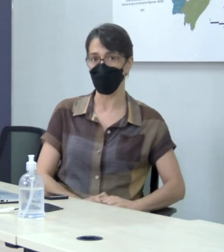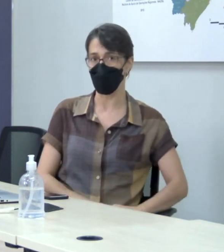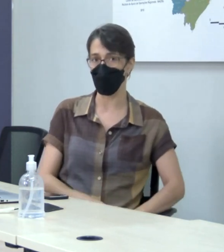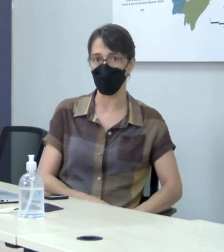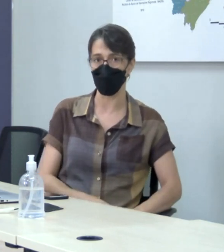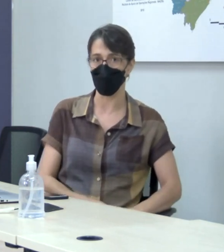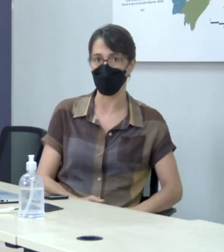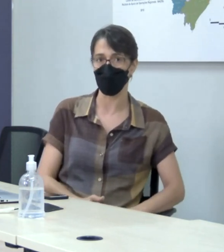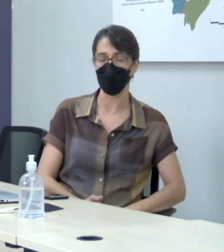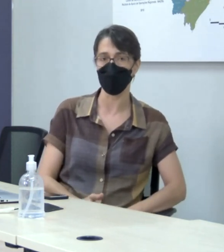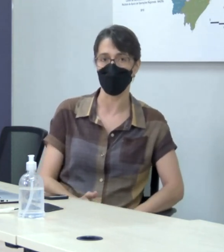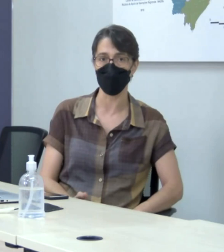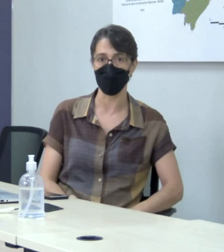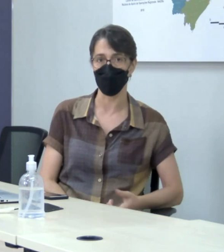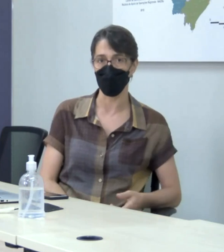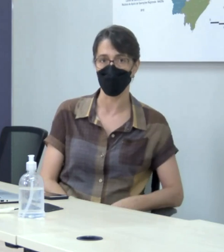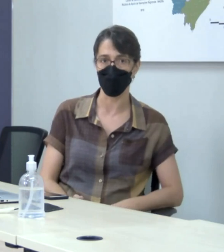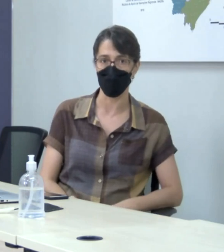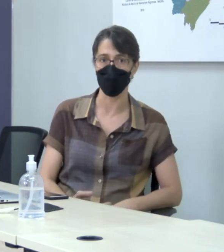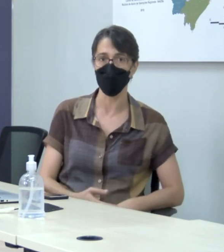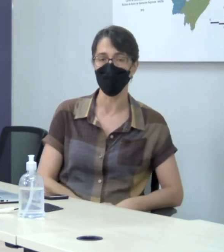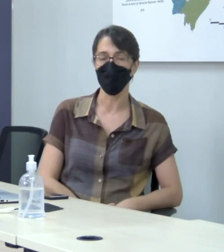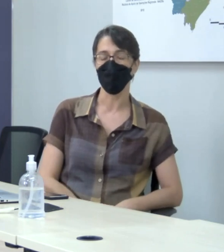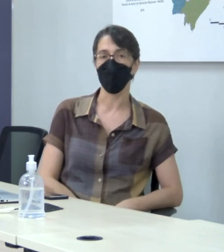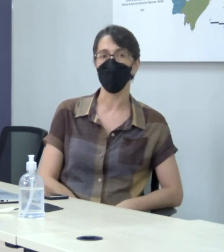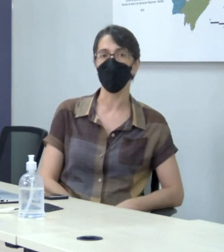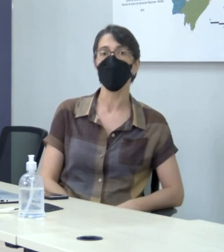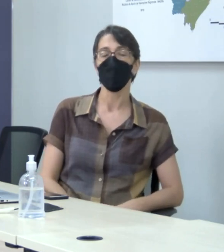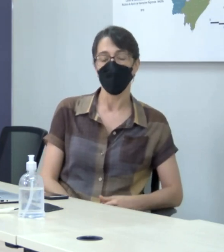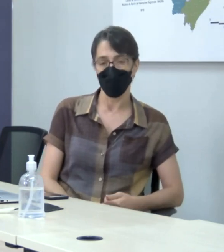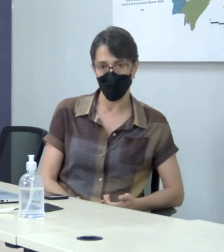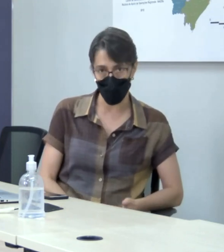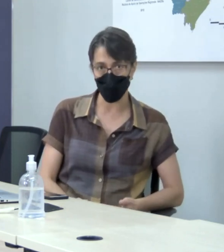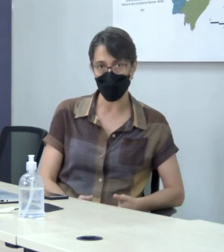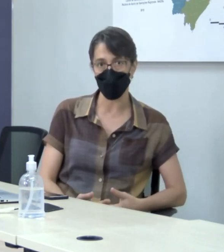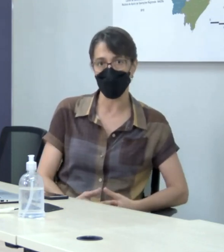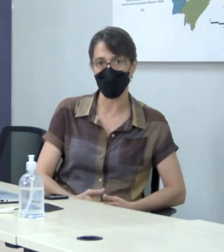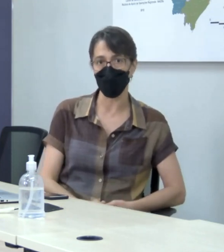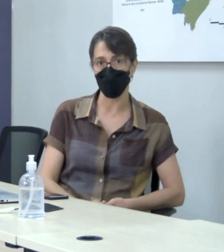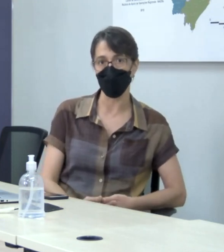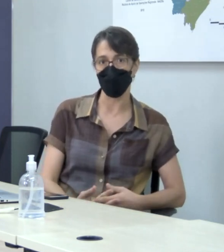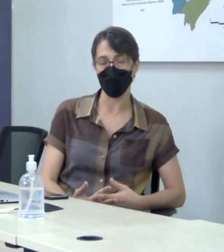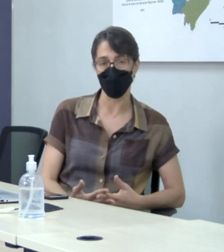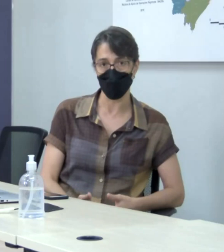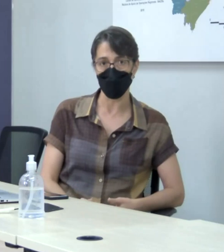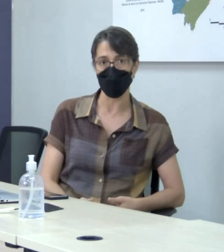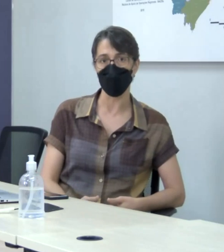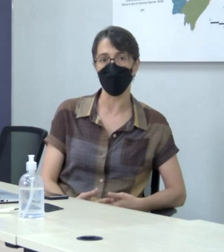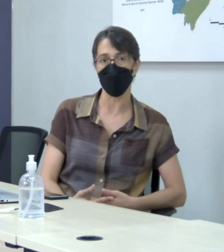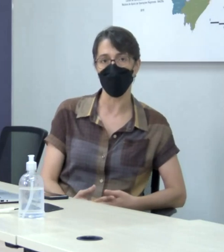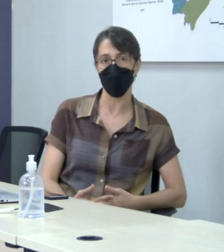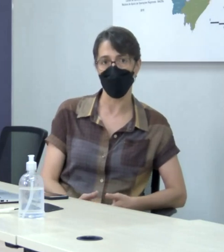sistema muito dinâmico que vem crescendo bastante no decorrer do tempo né então reforçar esse convite